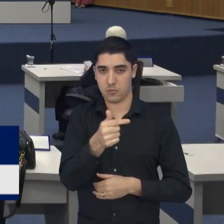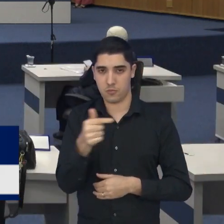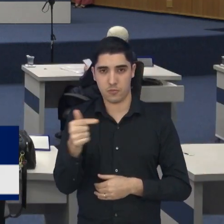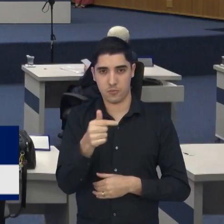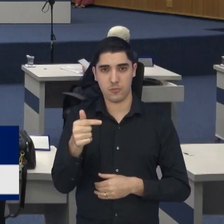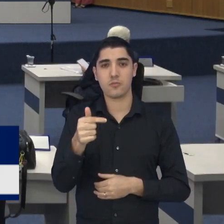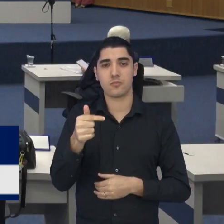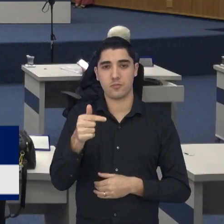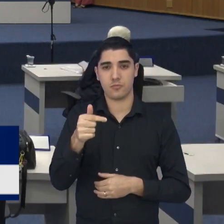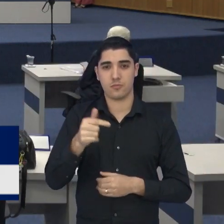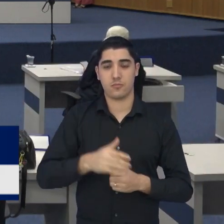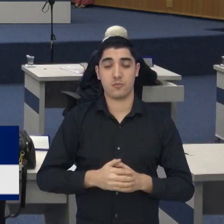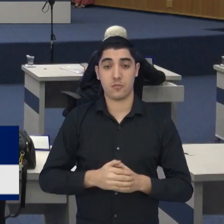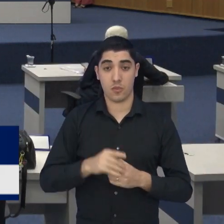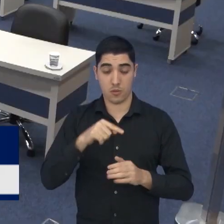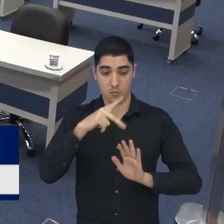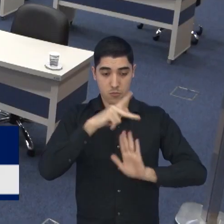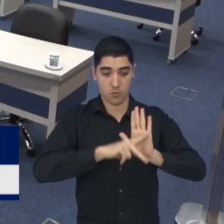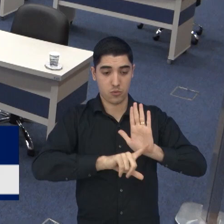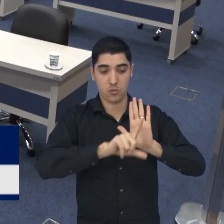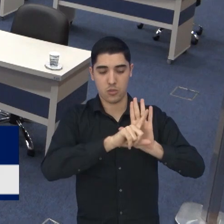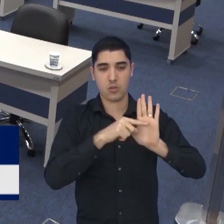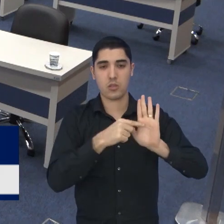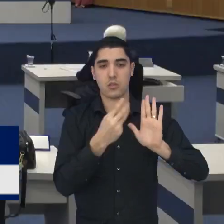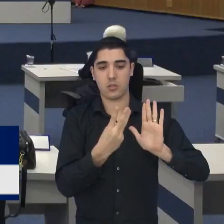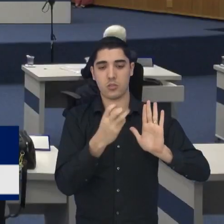11967/2022. Projeto de lei número